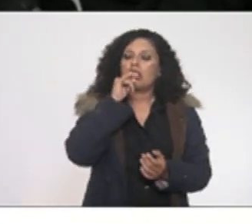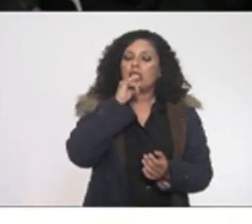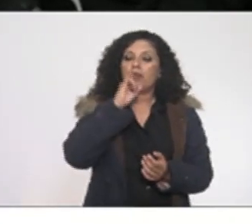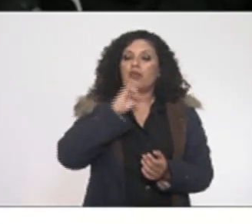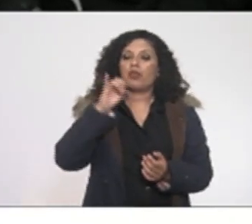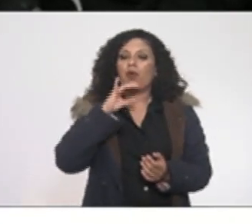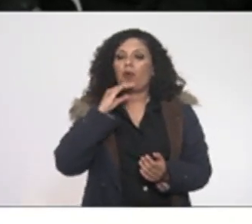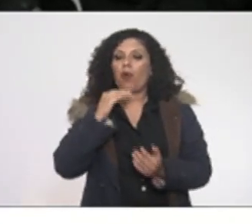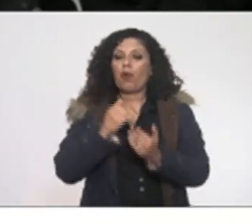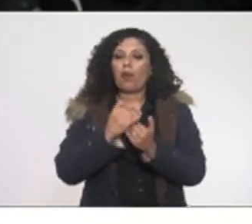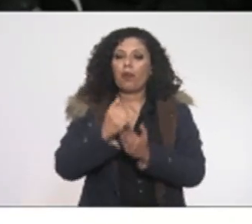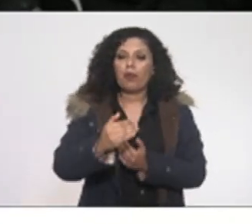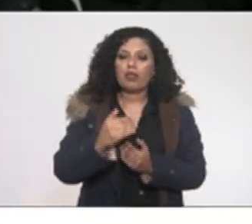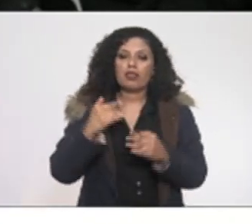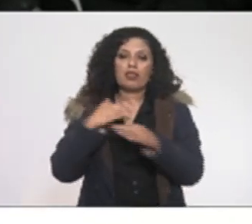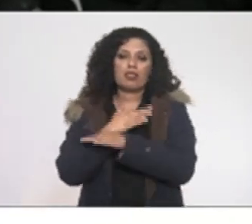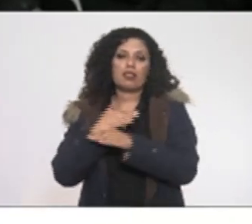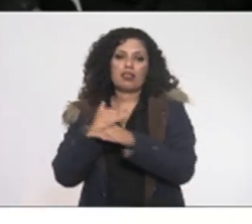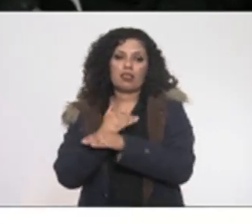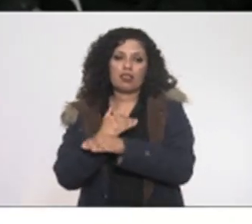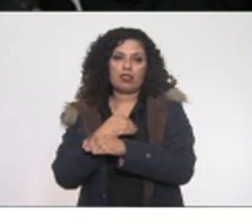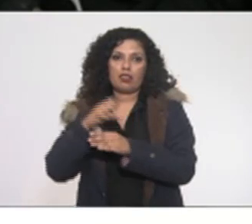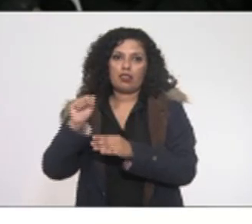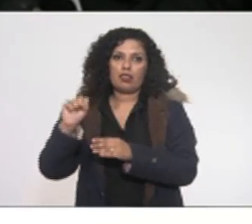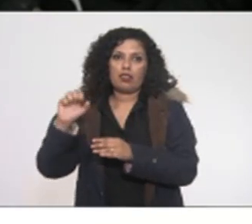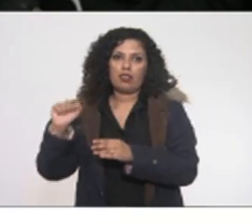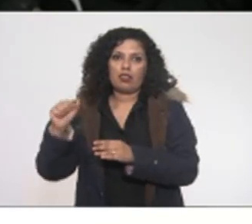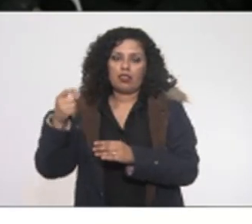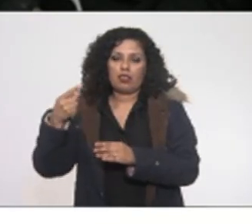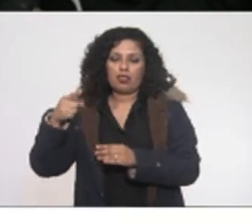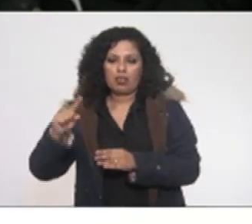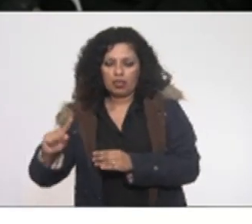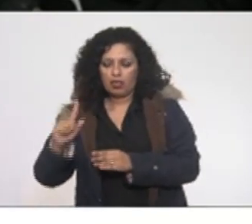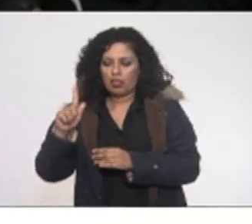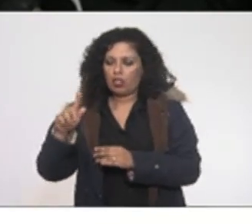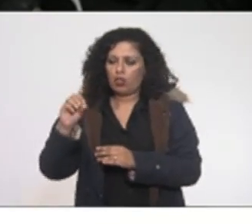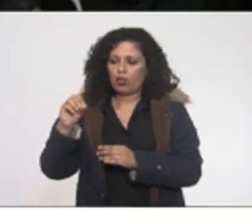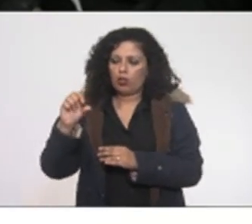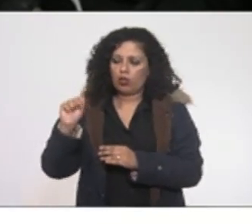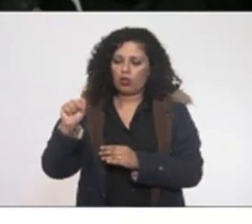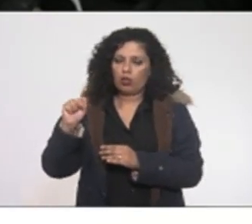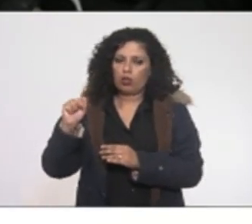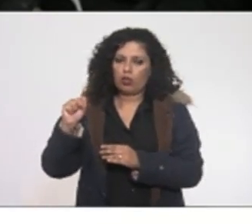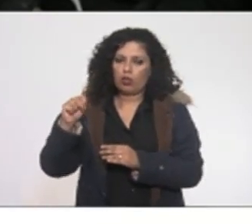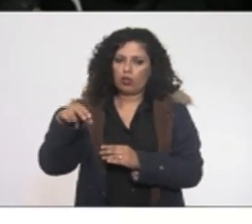no município de, se eu não me engano, chama São Gonçalo do Amarante, que é onde fica Porto de Pecém,